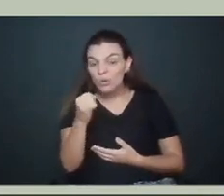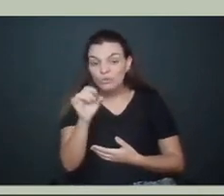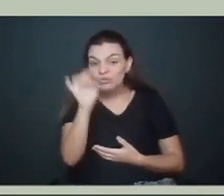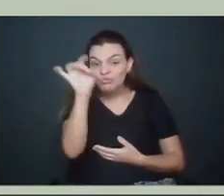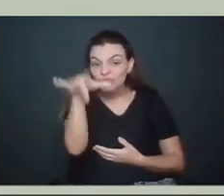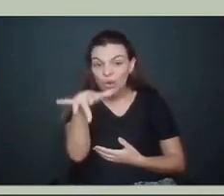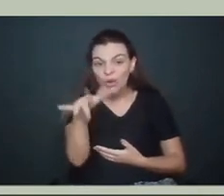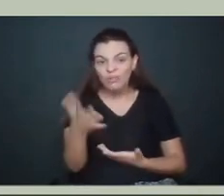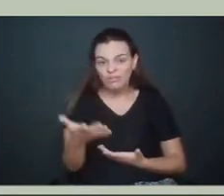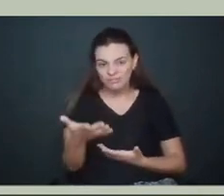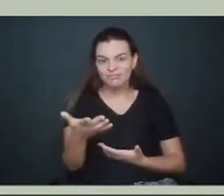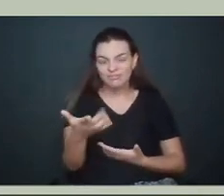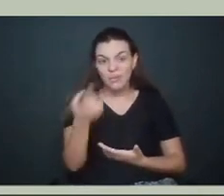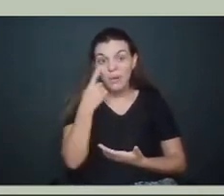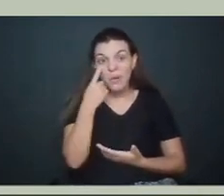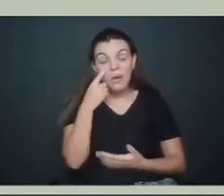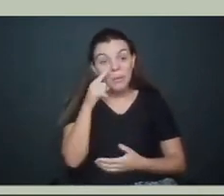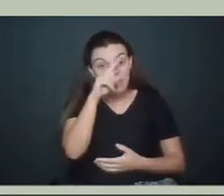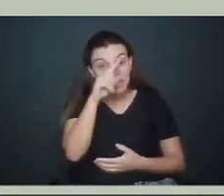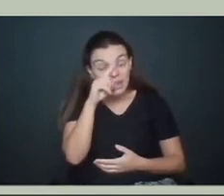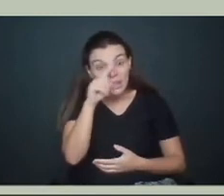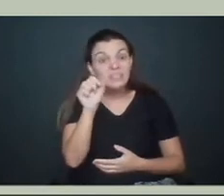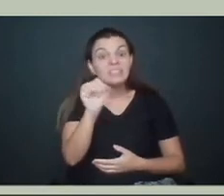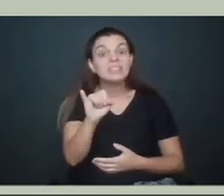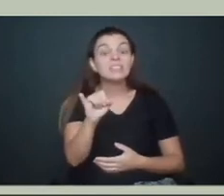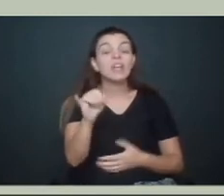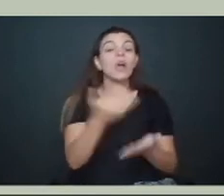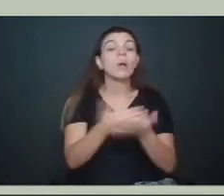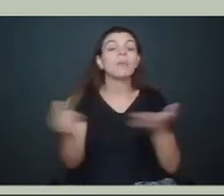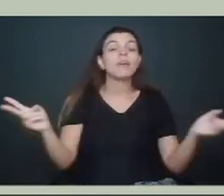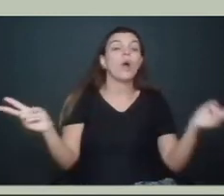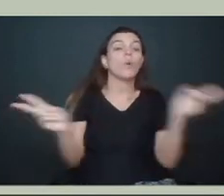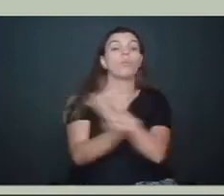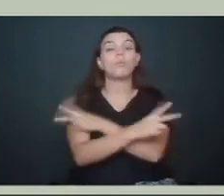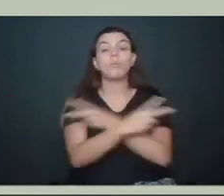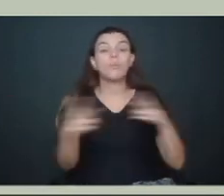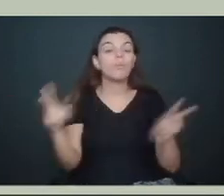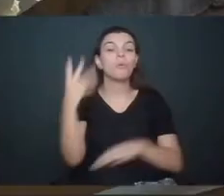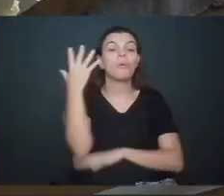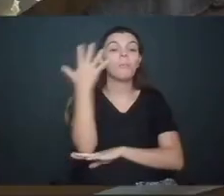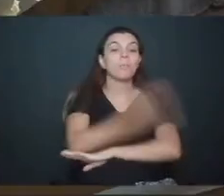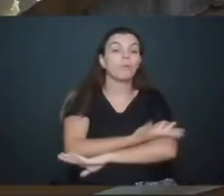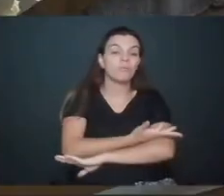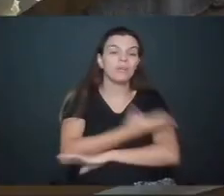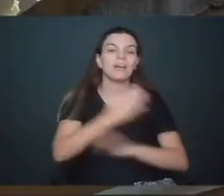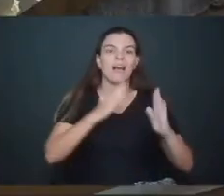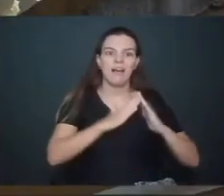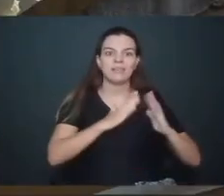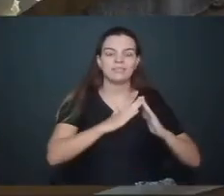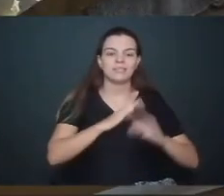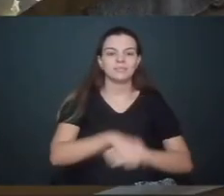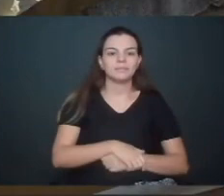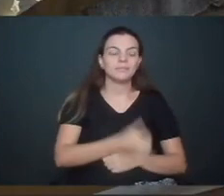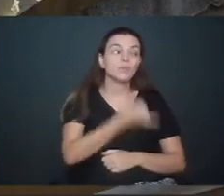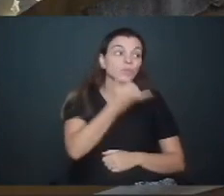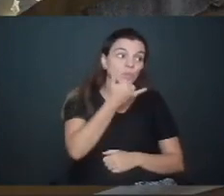Segundo, olha o perigo ali um dia de vento. Com a copinha só lá em cima, pum, cair em cima das casas. Senhor Flávio, desculpa interrompê-lo.